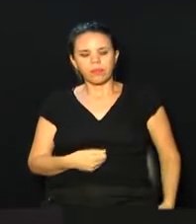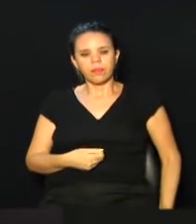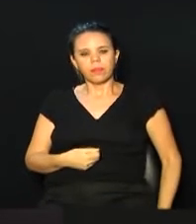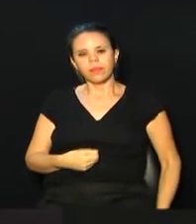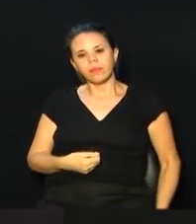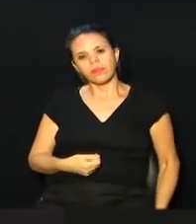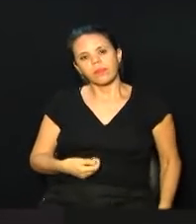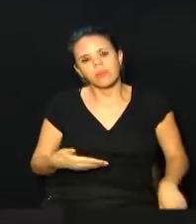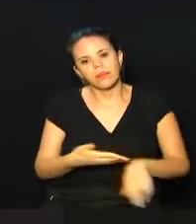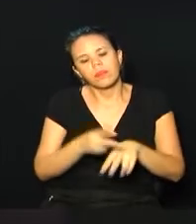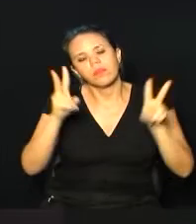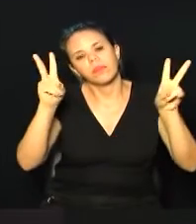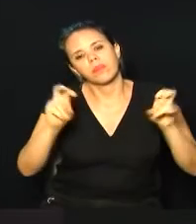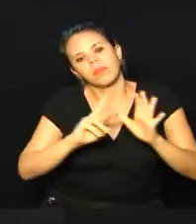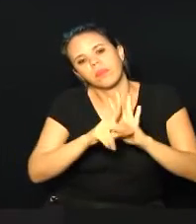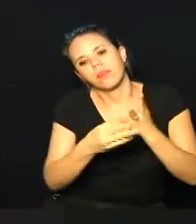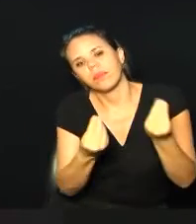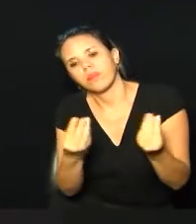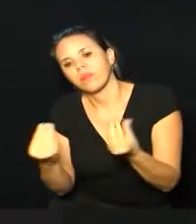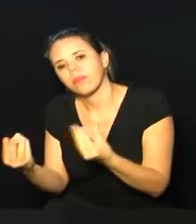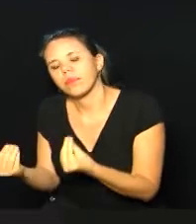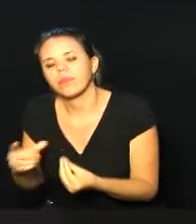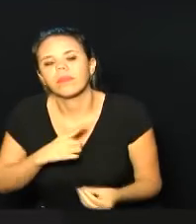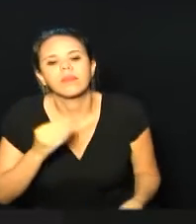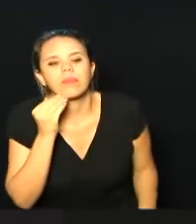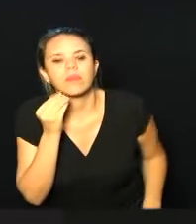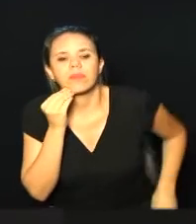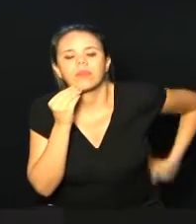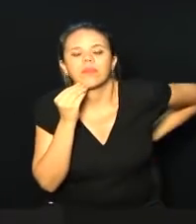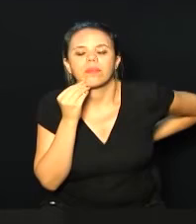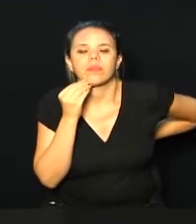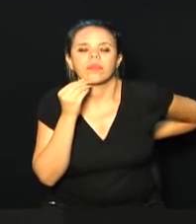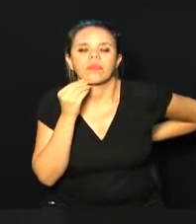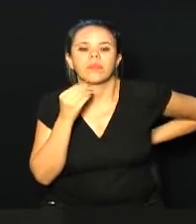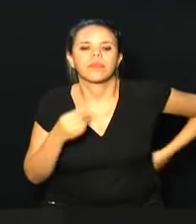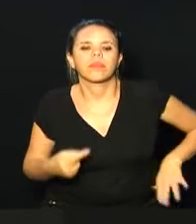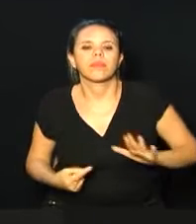envolveram no assunto, e foram vários, tiveram a oportunidade de apresentar